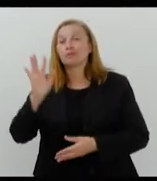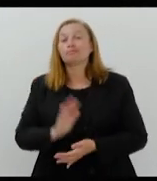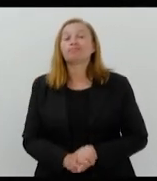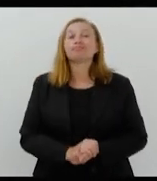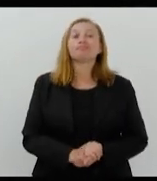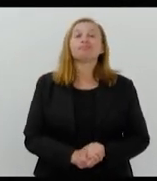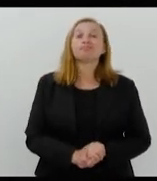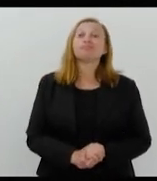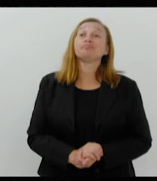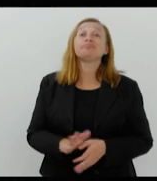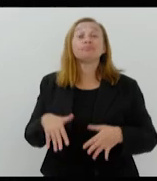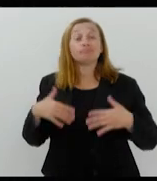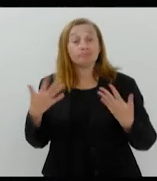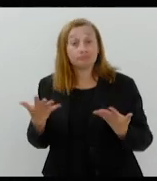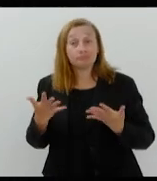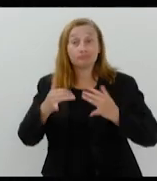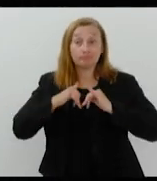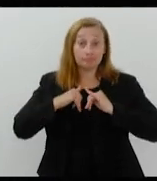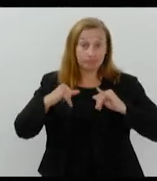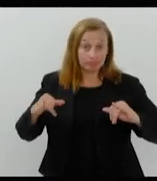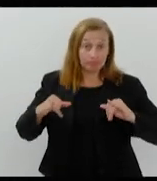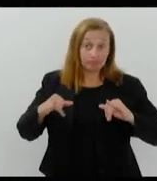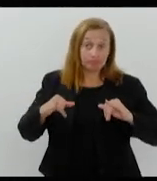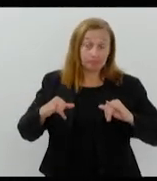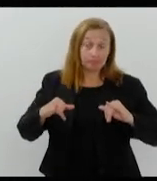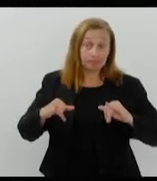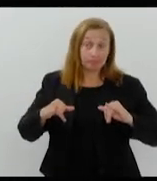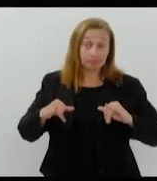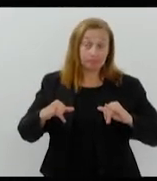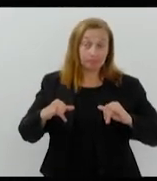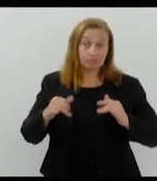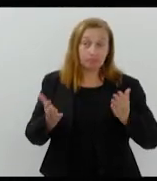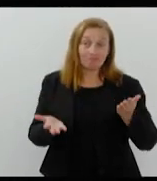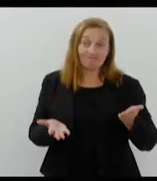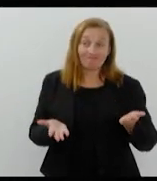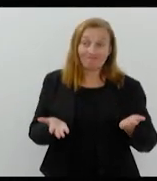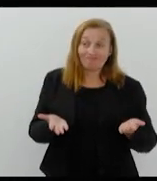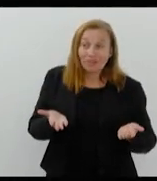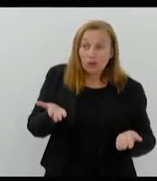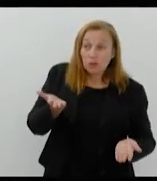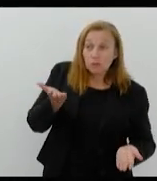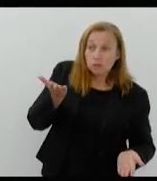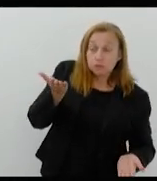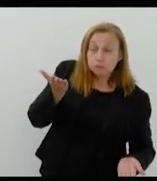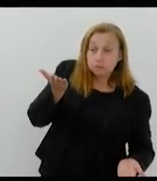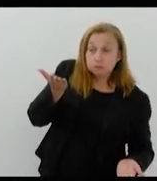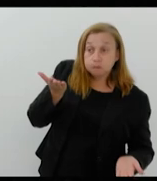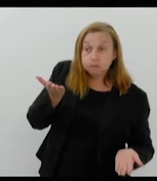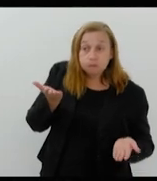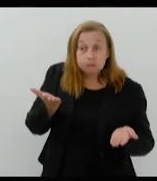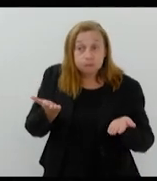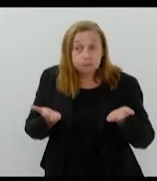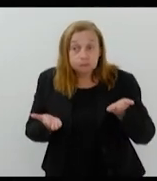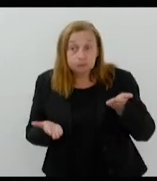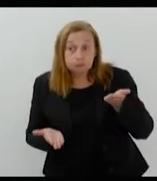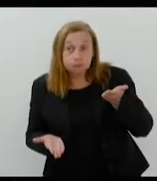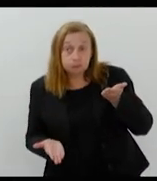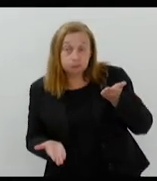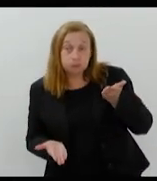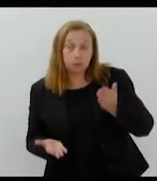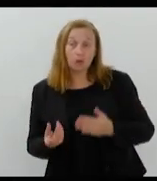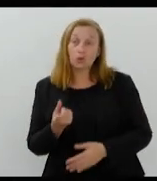Então, essa é uma nota, né, do desequilíbrio que eu chamo das